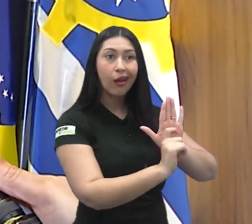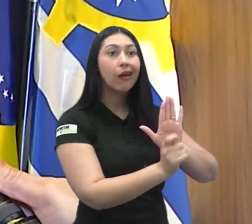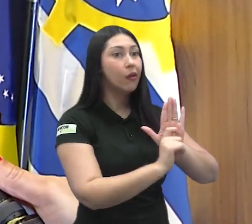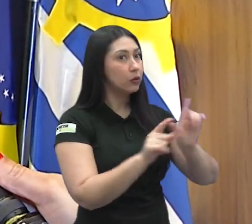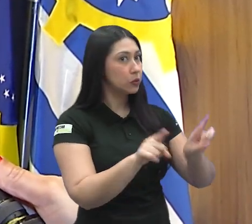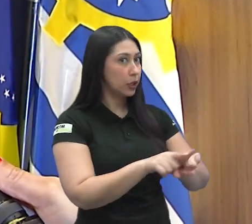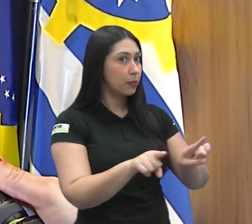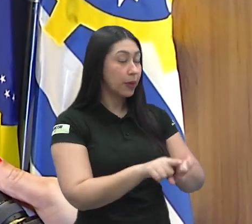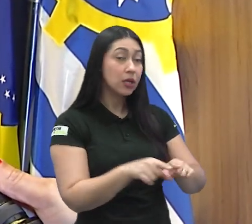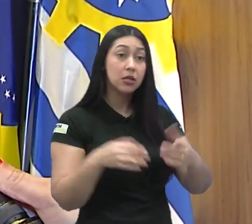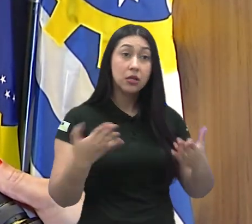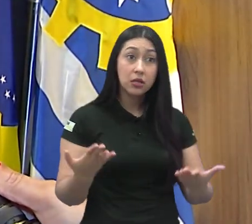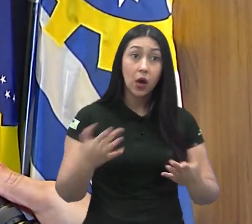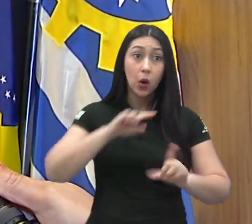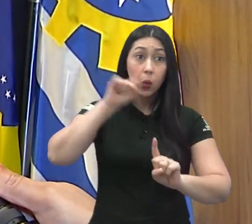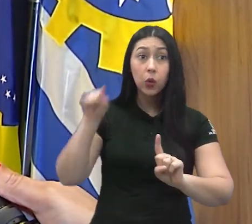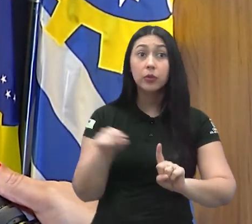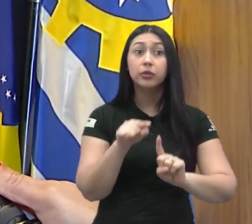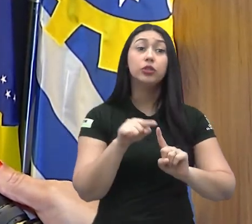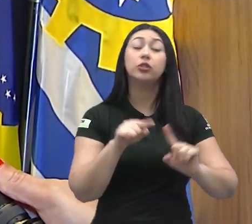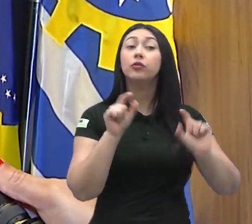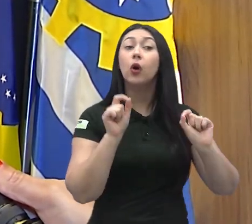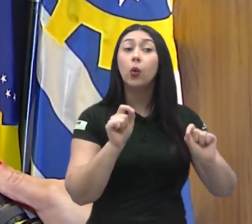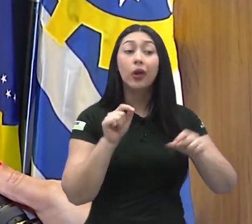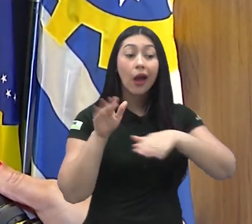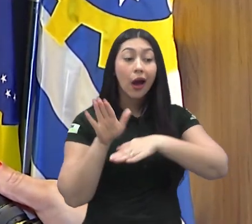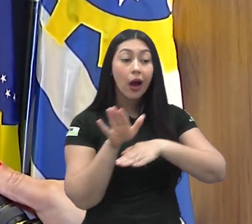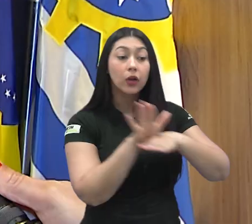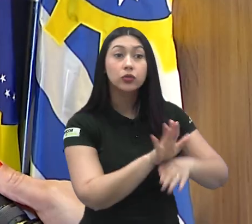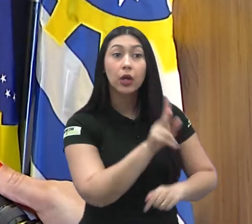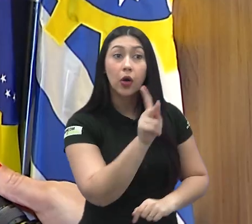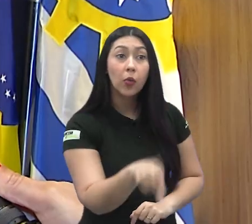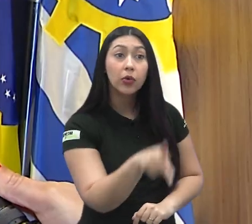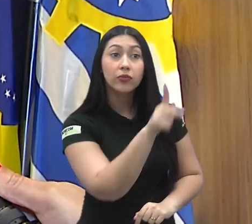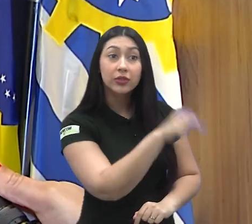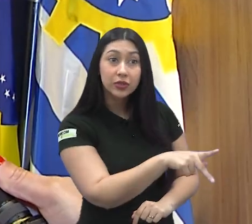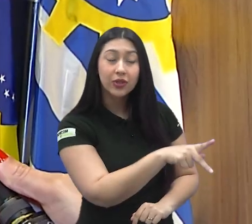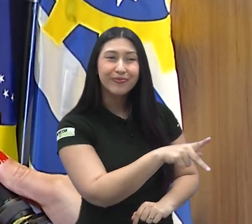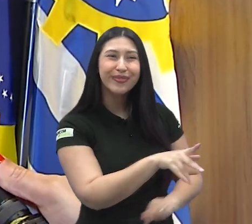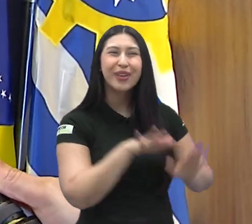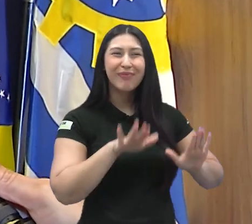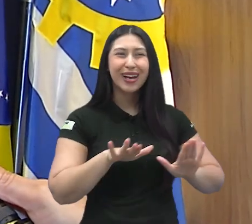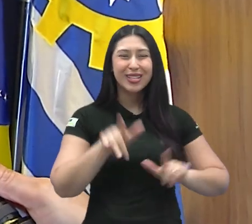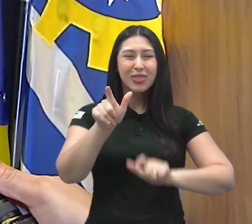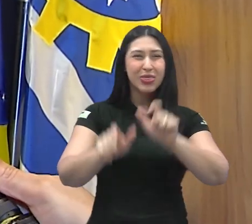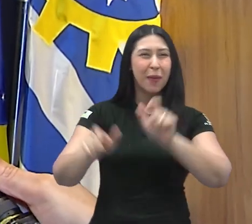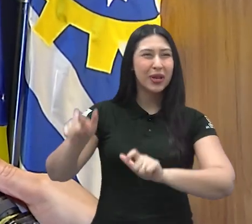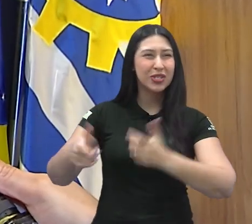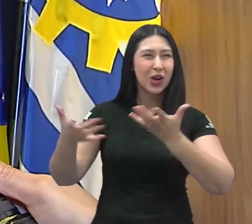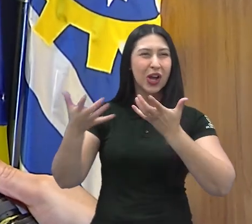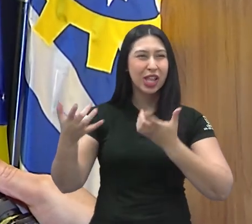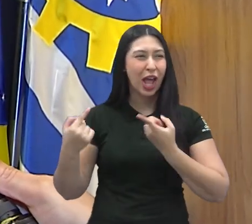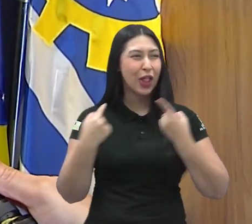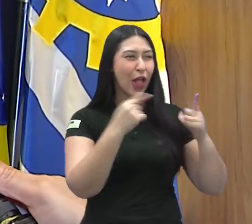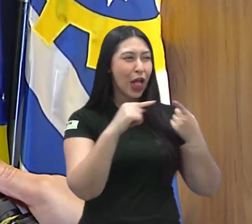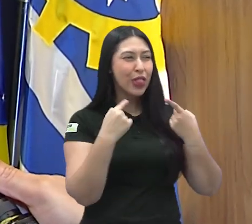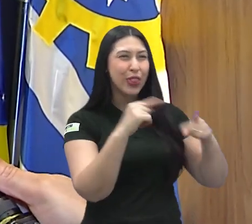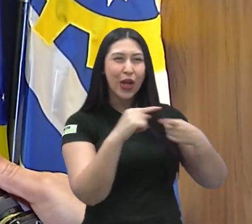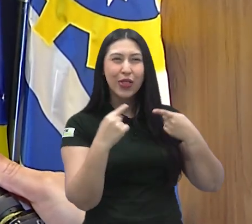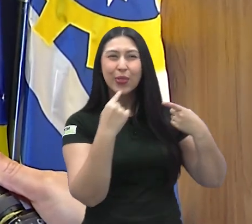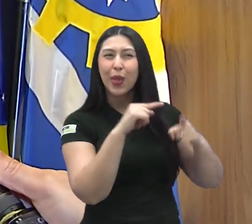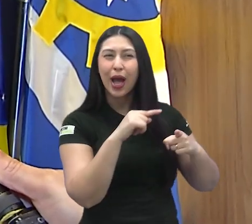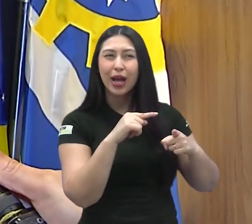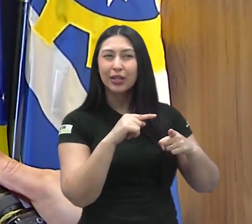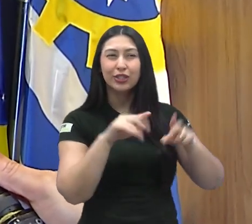à questão da dependência química. Então, a nossa intenção do projeto foi exatamente ajudar os professores. Há muita distorção sobre o projeto, o nome do projeto